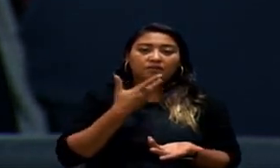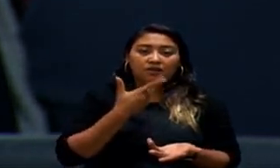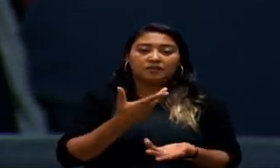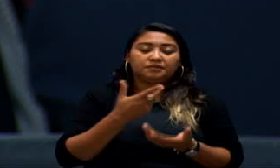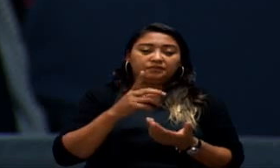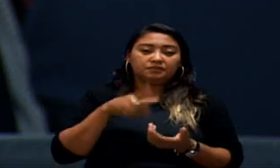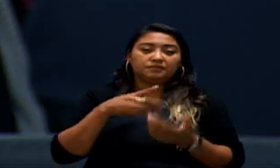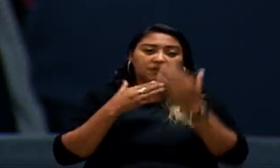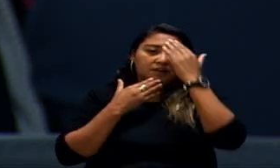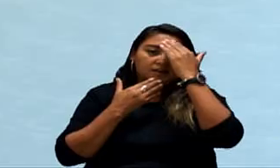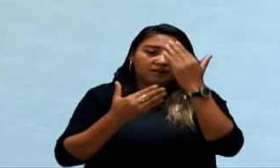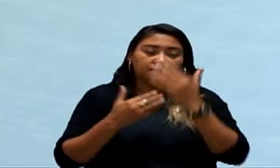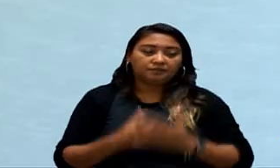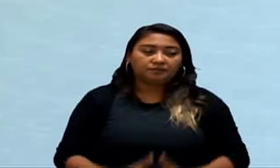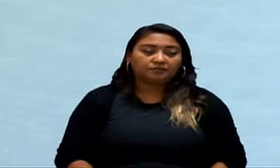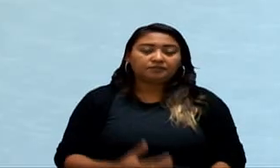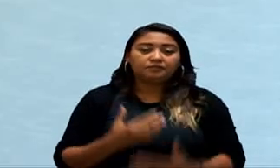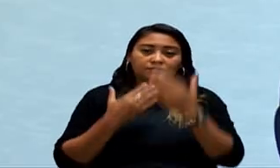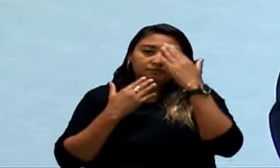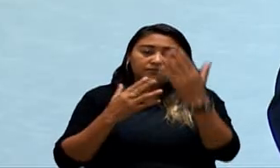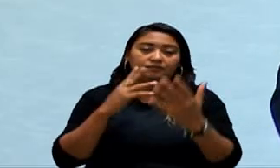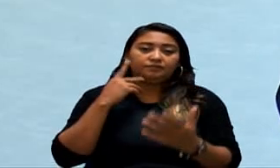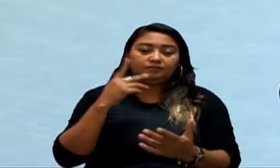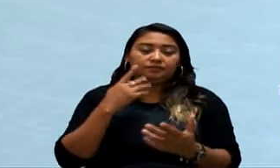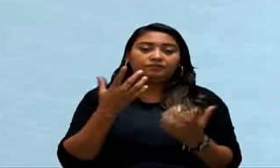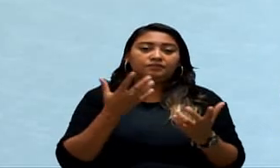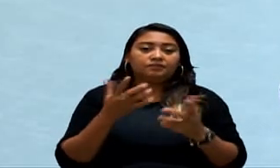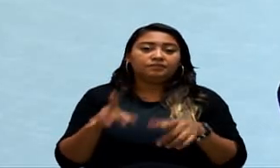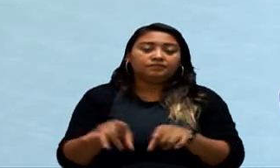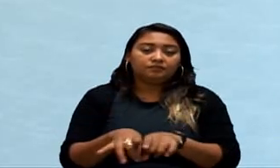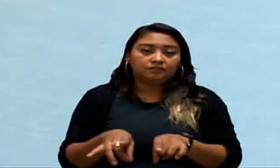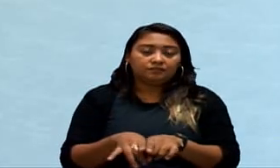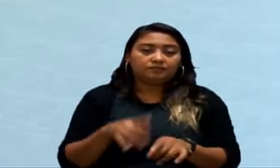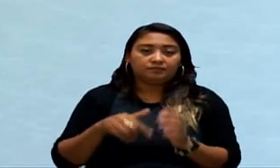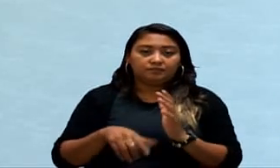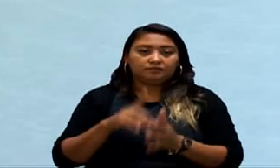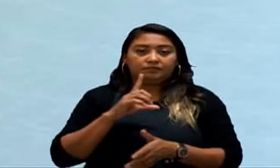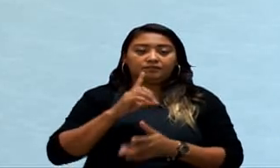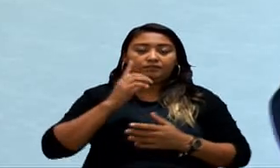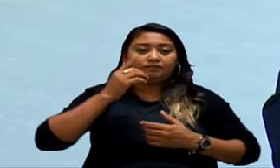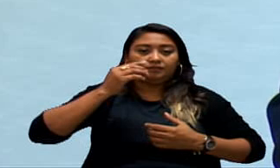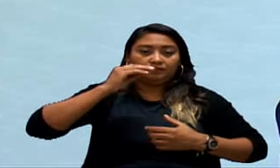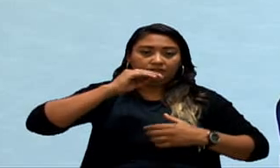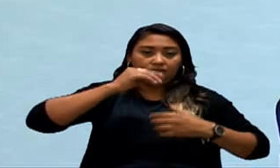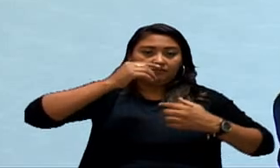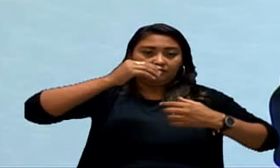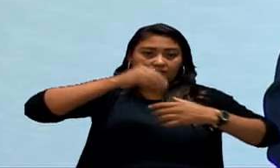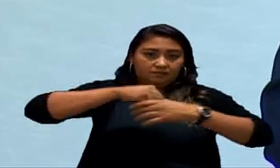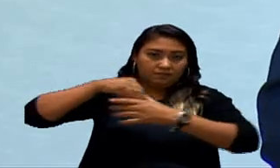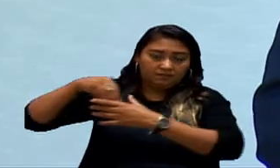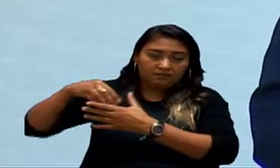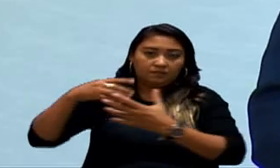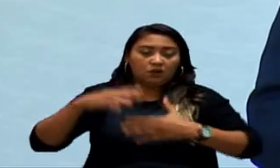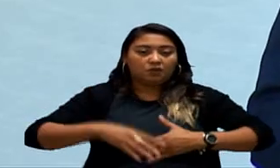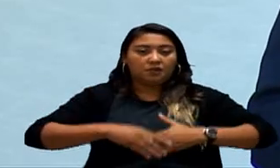Obrigada. Obrigado, vereadora. Queria, antes de caminhar para a votação, cumprimentar meu colega,